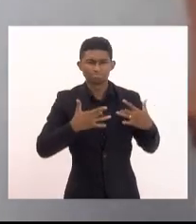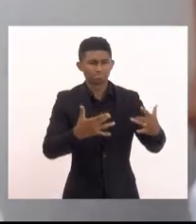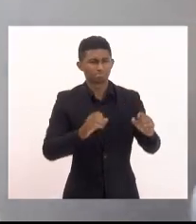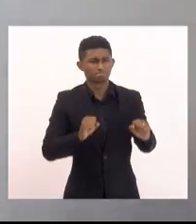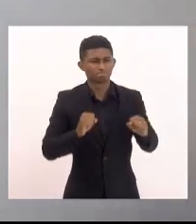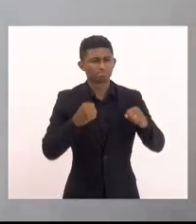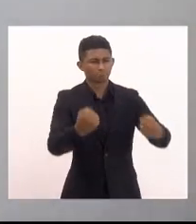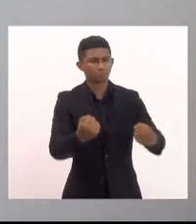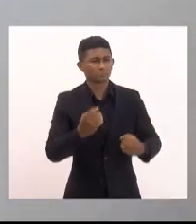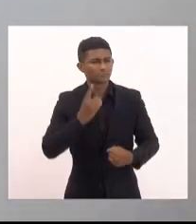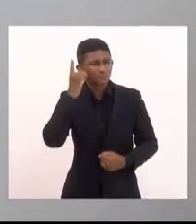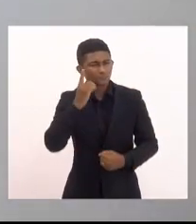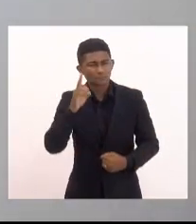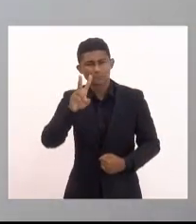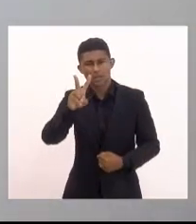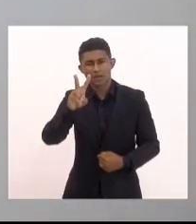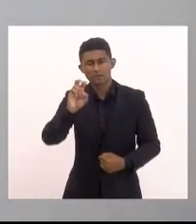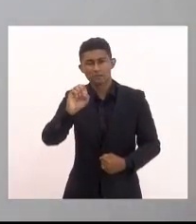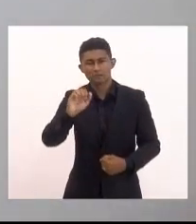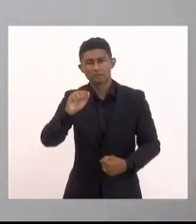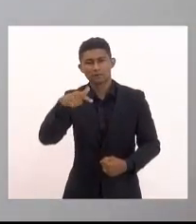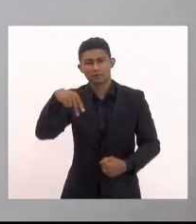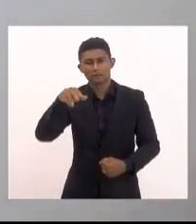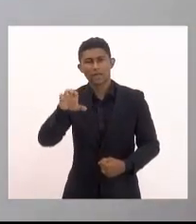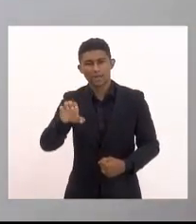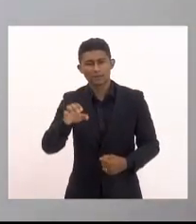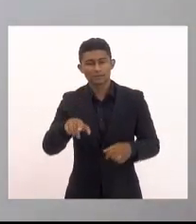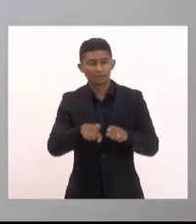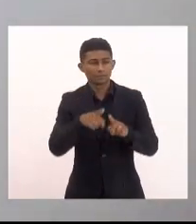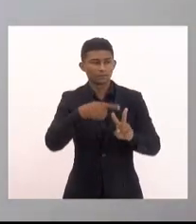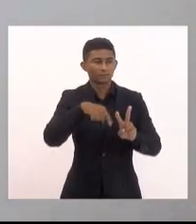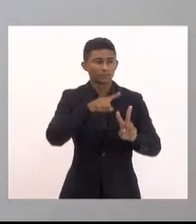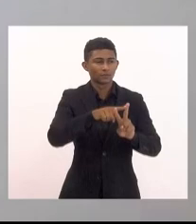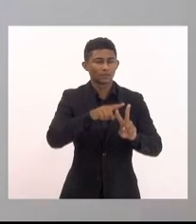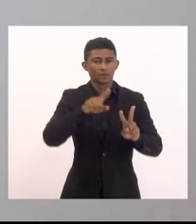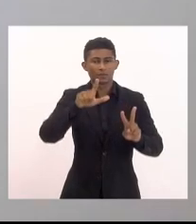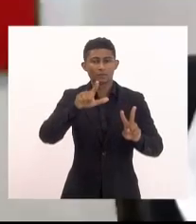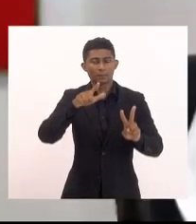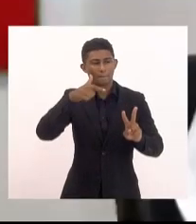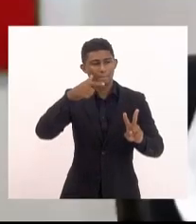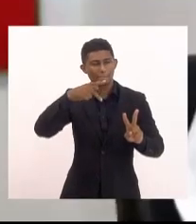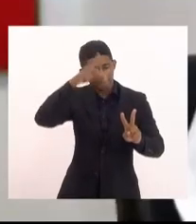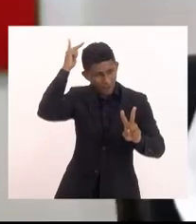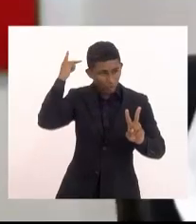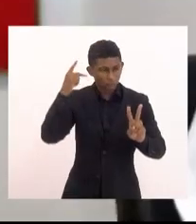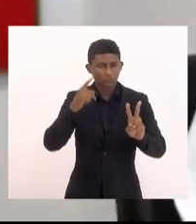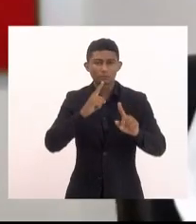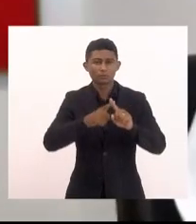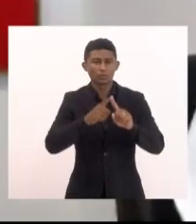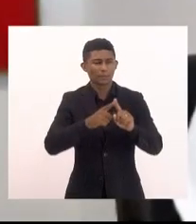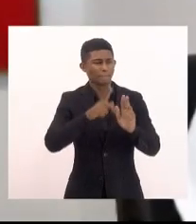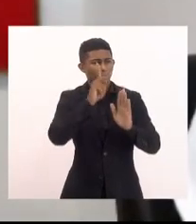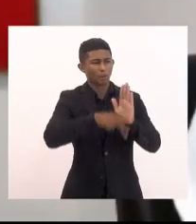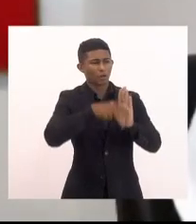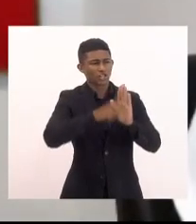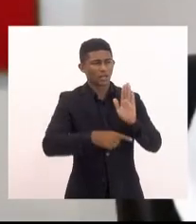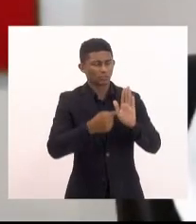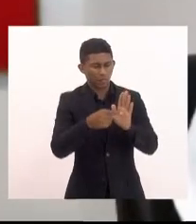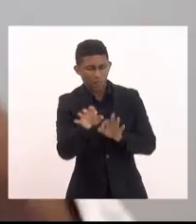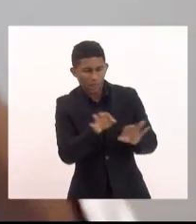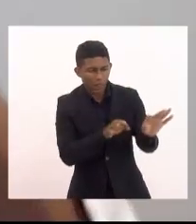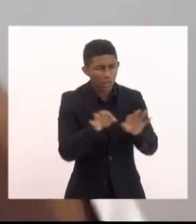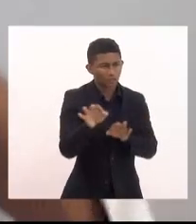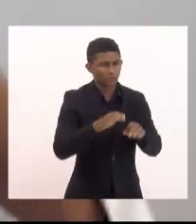deputado Valdeir Carneiro Luiz Paulo na elaboração desse projeto, pelo mérito que realmente está